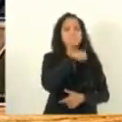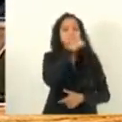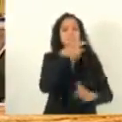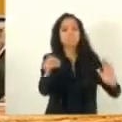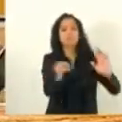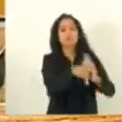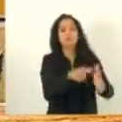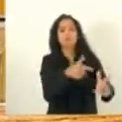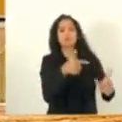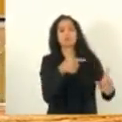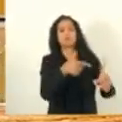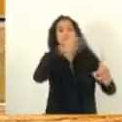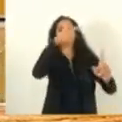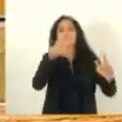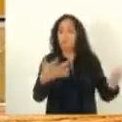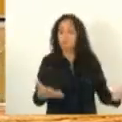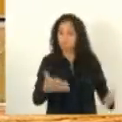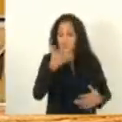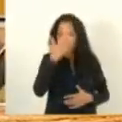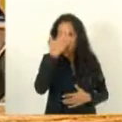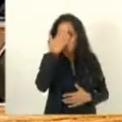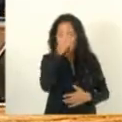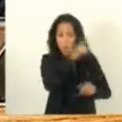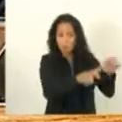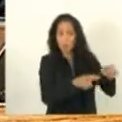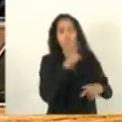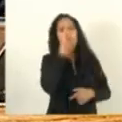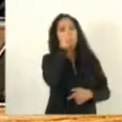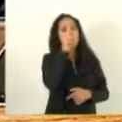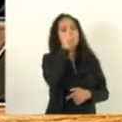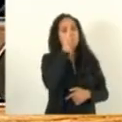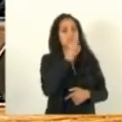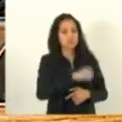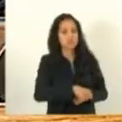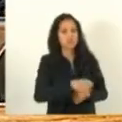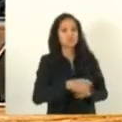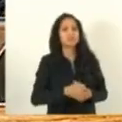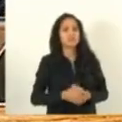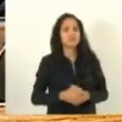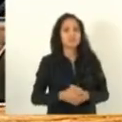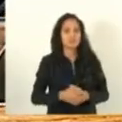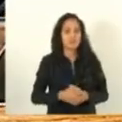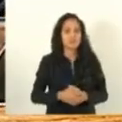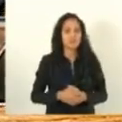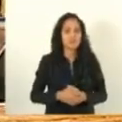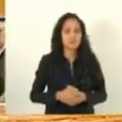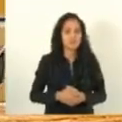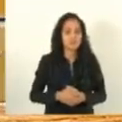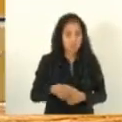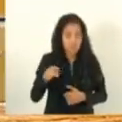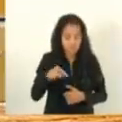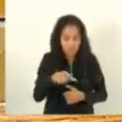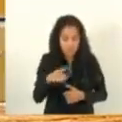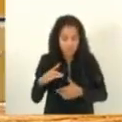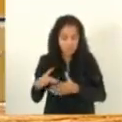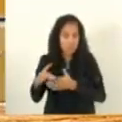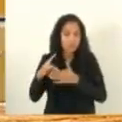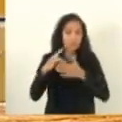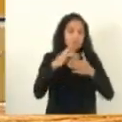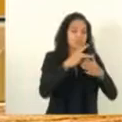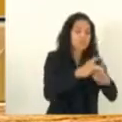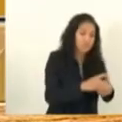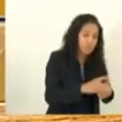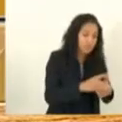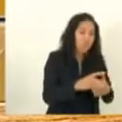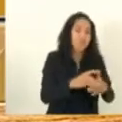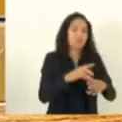Então, essas pessoas, eles têm que sair, pelo menos lá do presídio, ou chegar no presídio, com